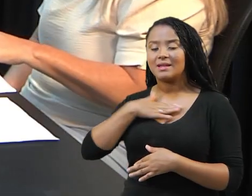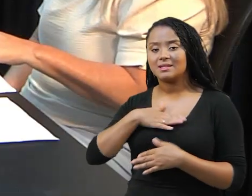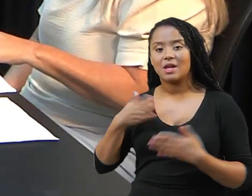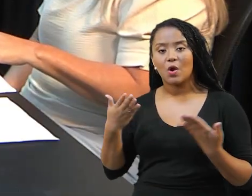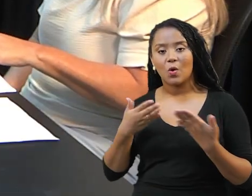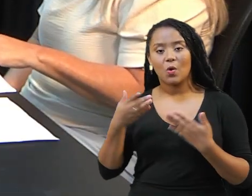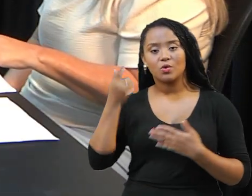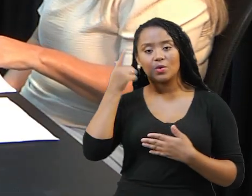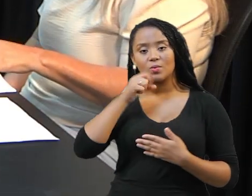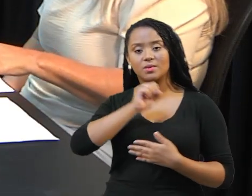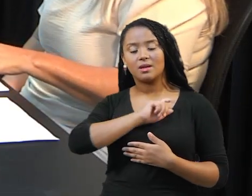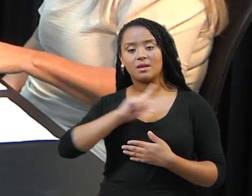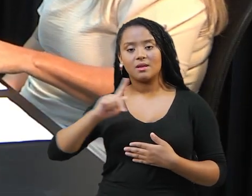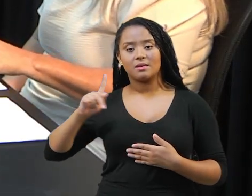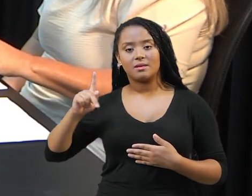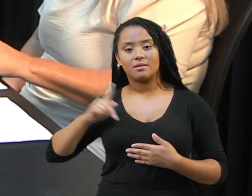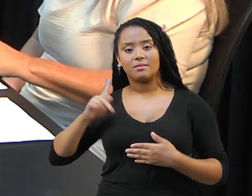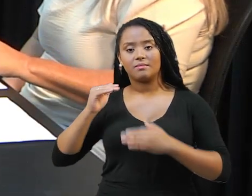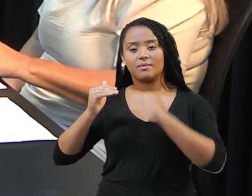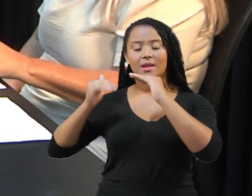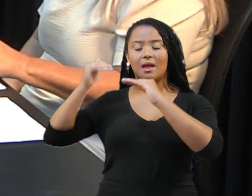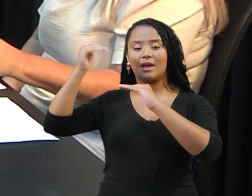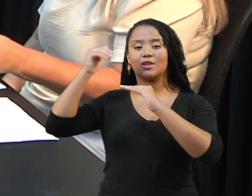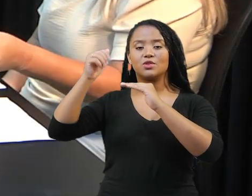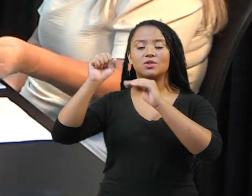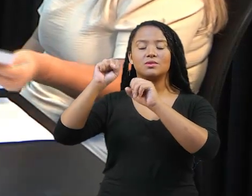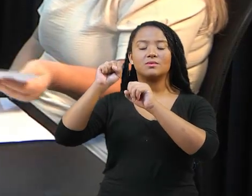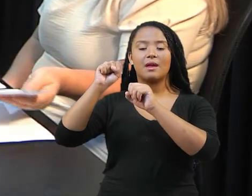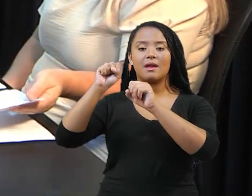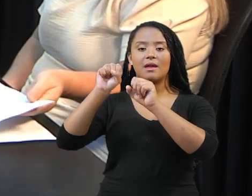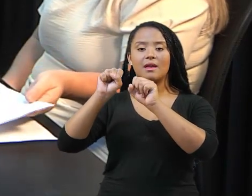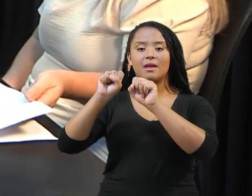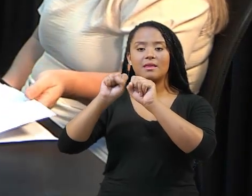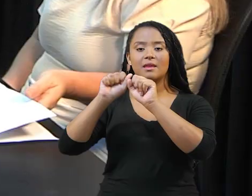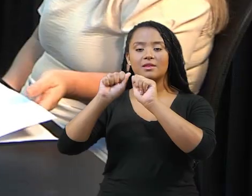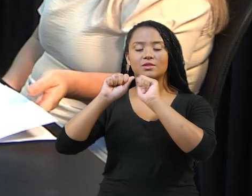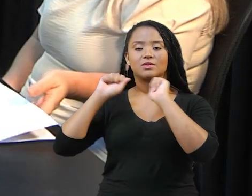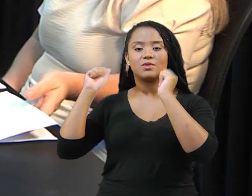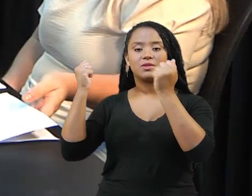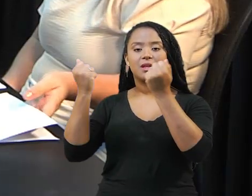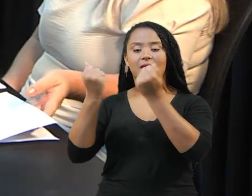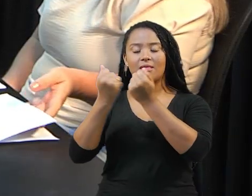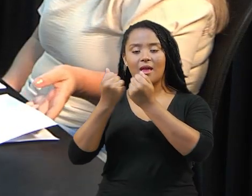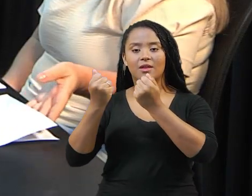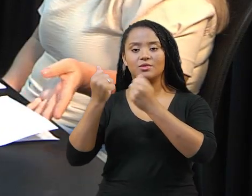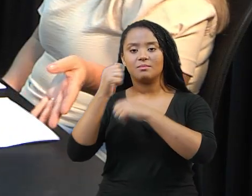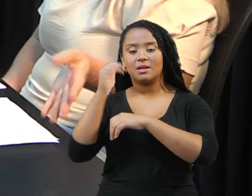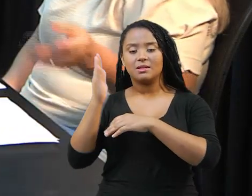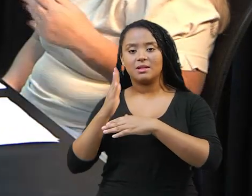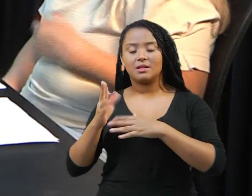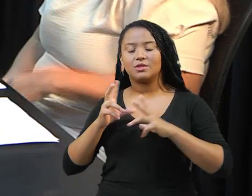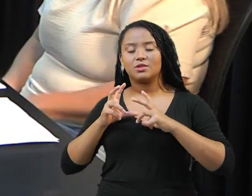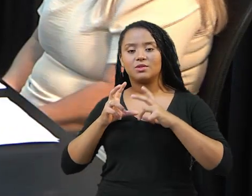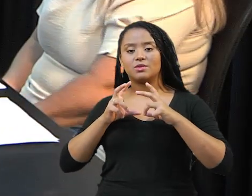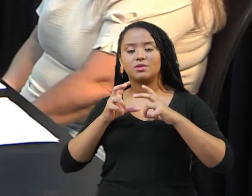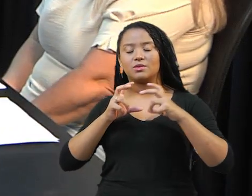Também é uma honra muito grande estar na presidência, né, da Sociedade Brasileira de Cirurgia Oncológica.